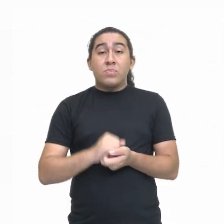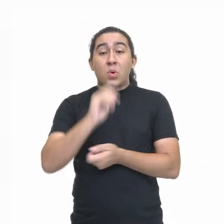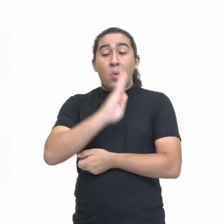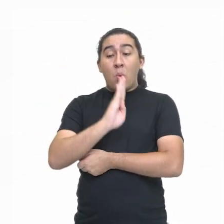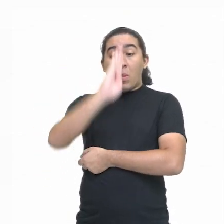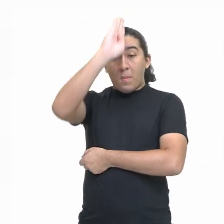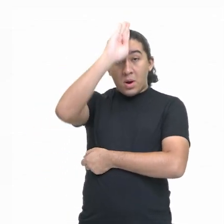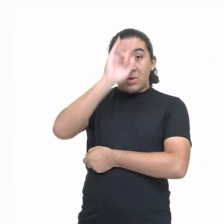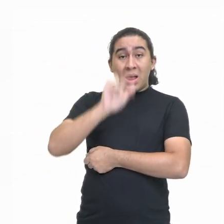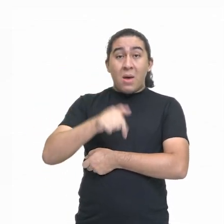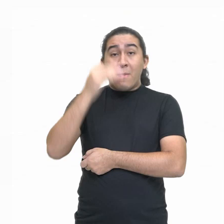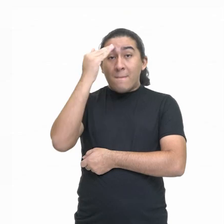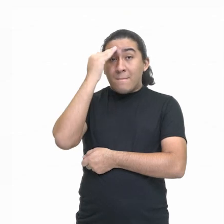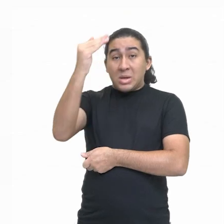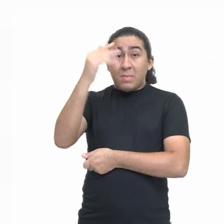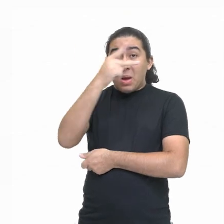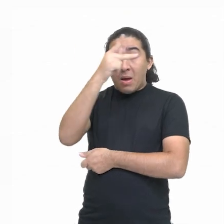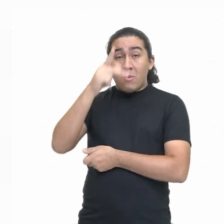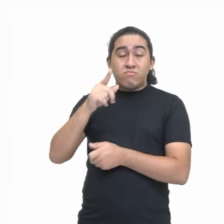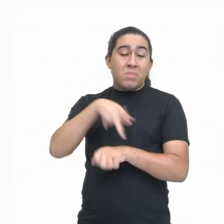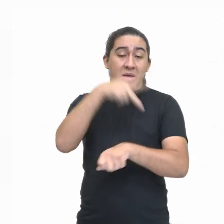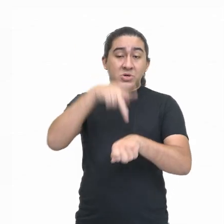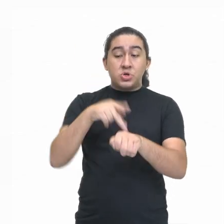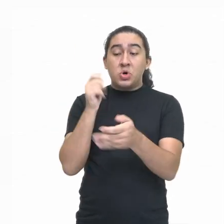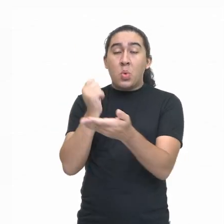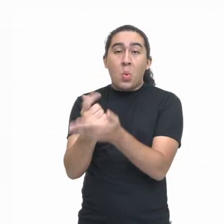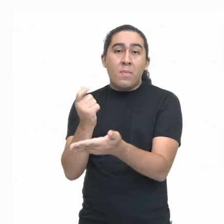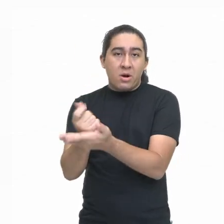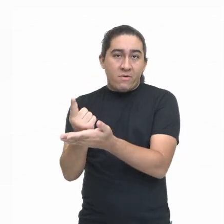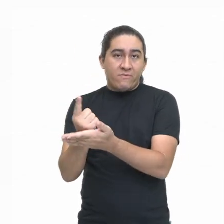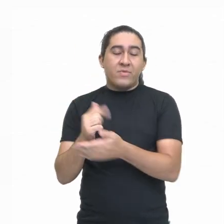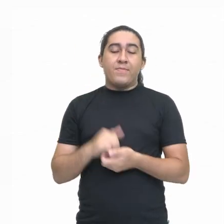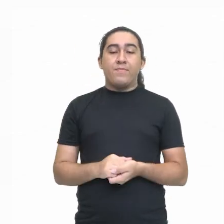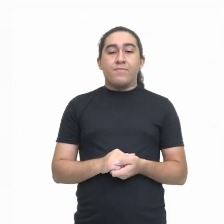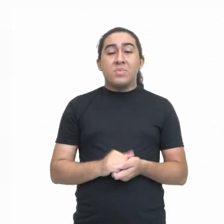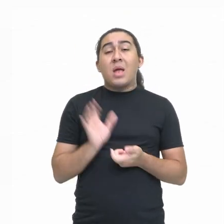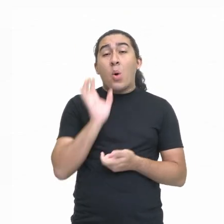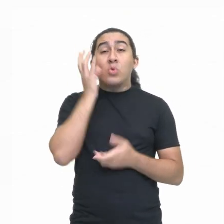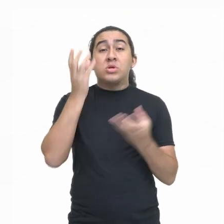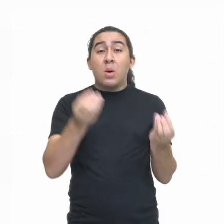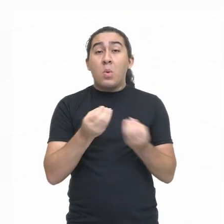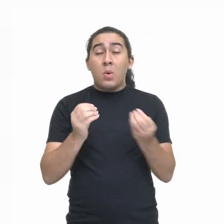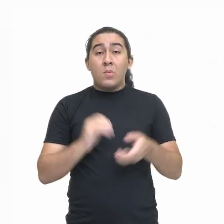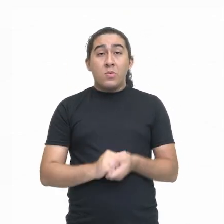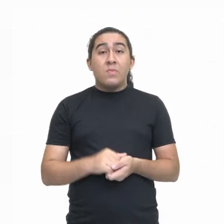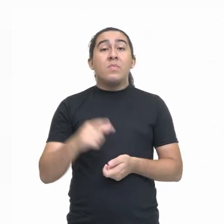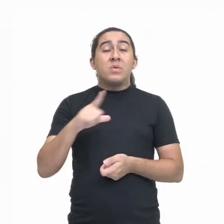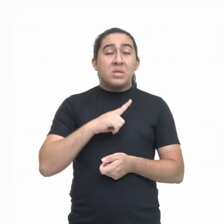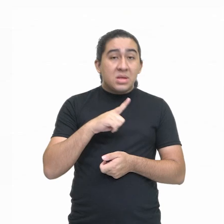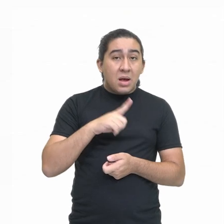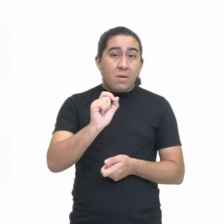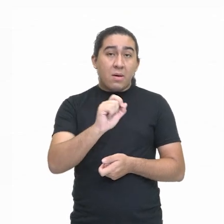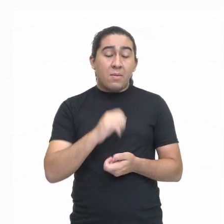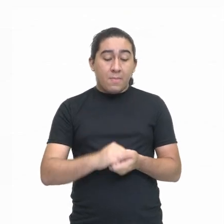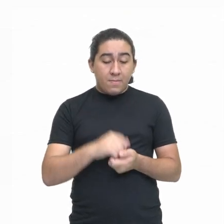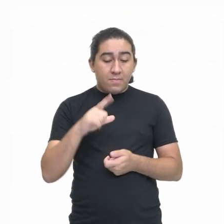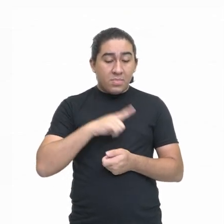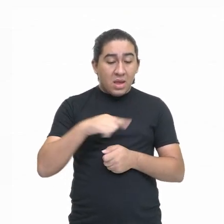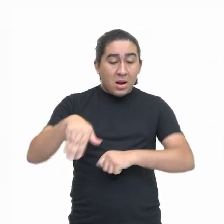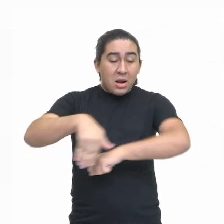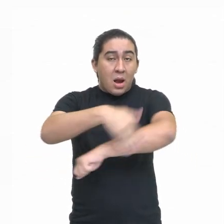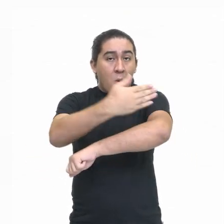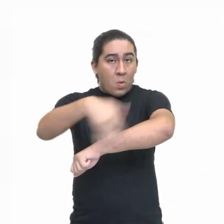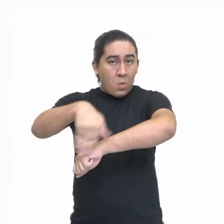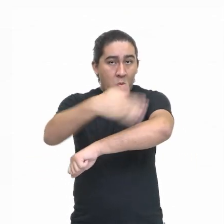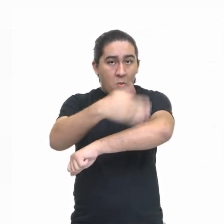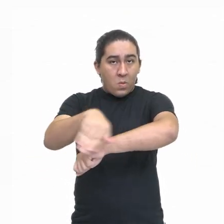seu maior consumidor. Esse transporte ele acontecia de que modo? Via terrestre. né,